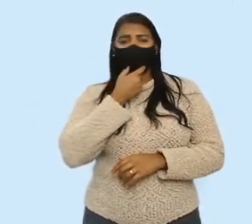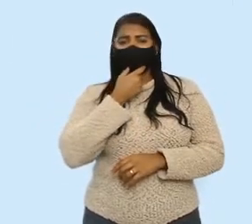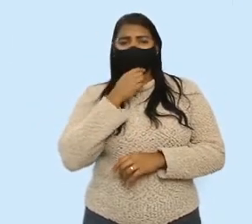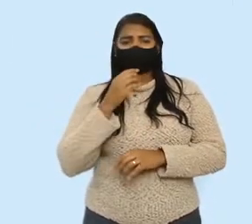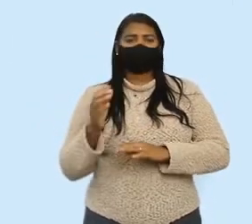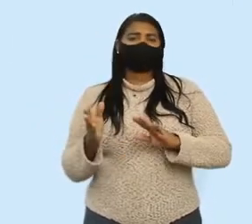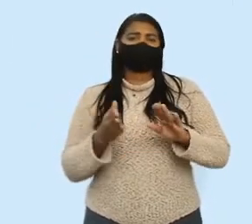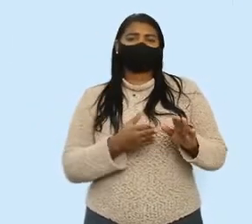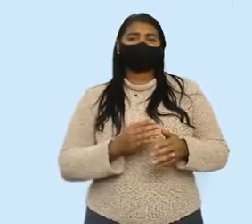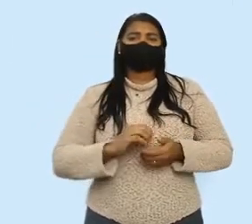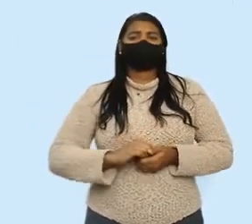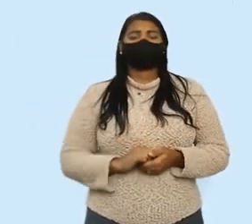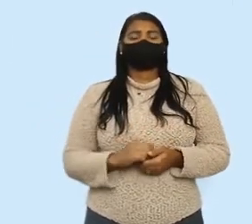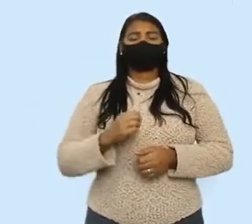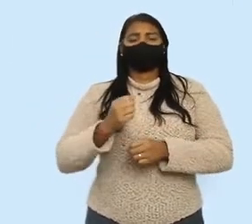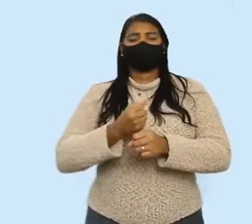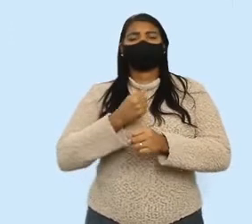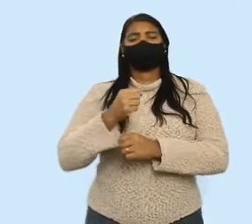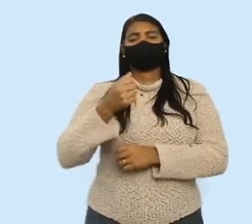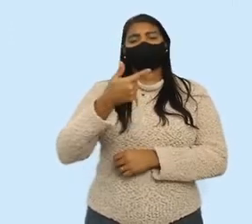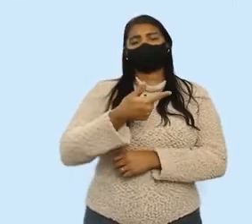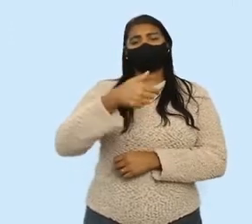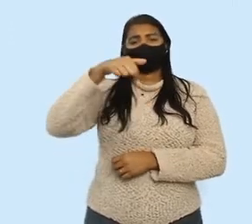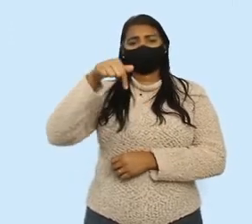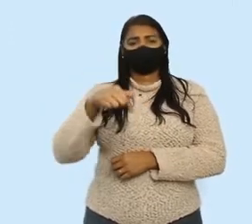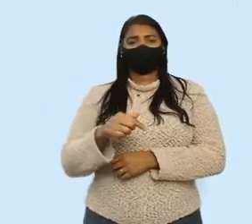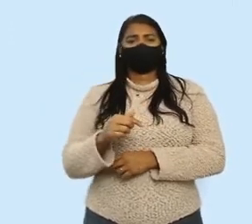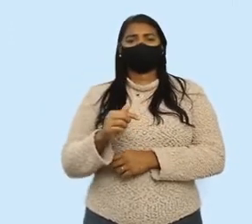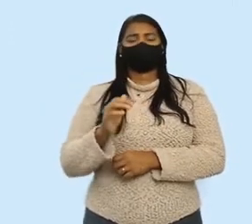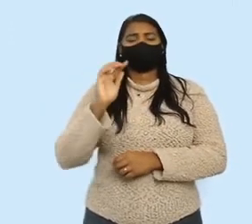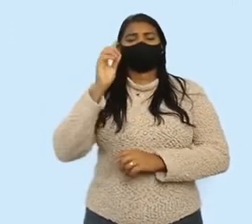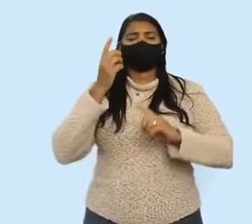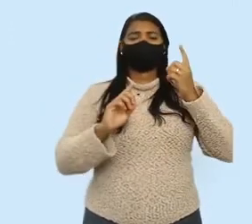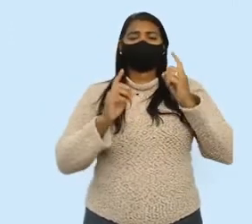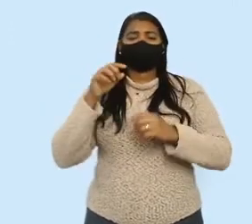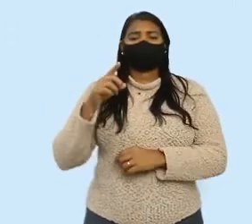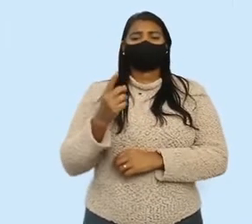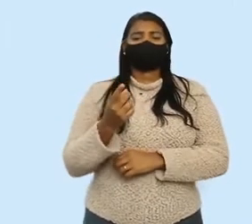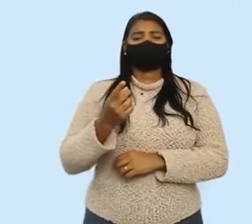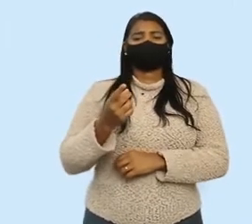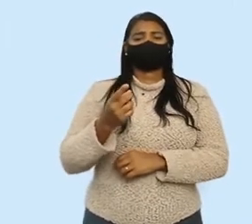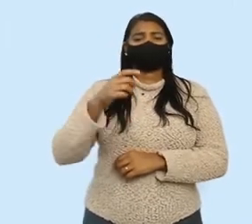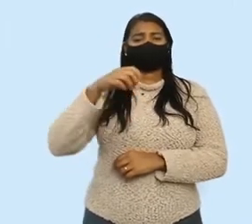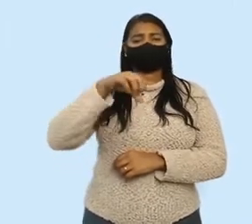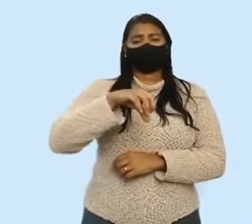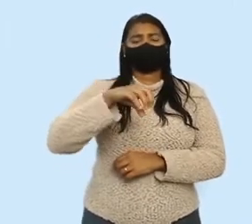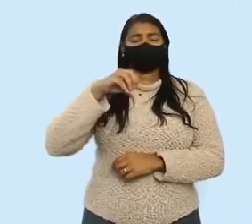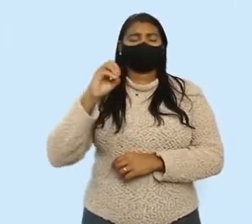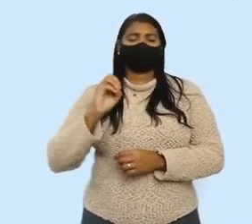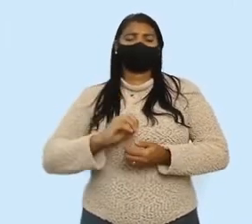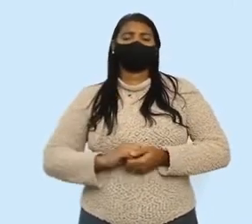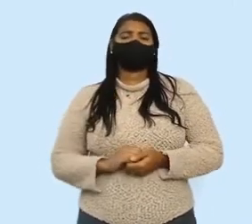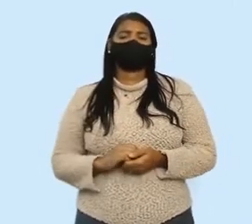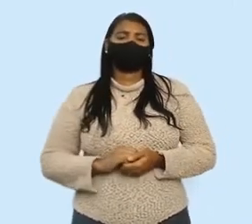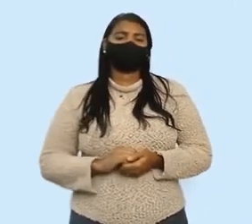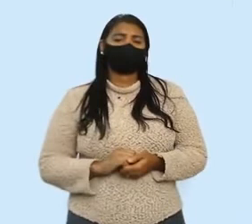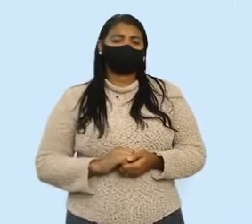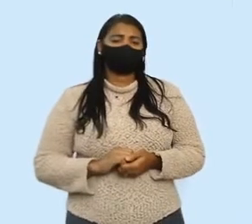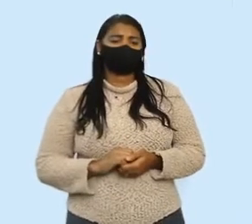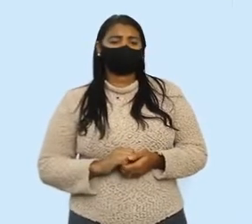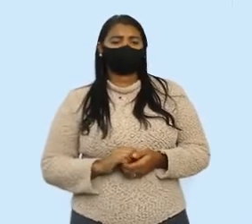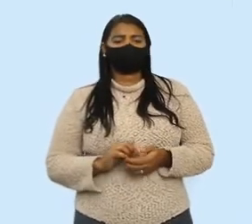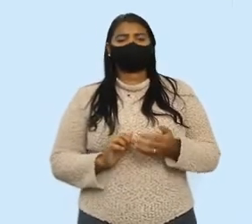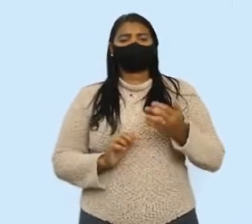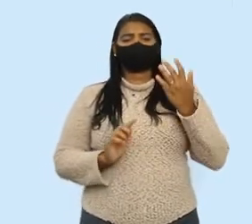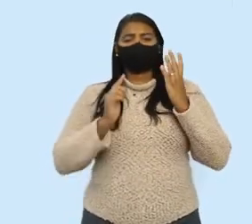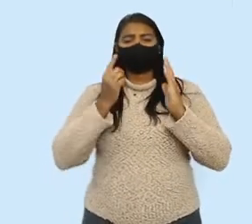Party, né, fundado em 27 de fevereiro de 1900. Então, a gente pode dizer que a fundação do